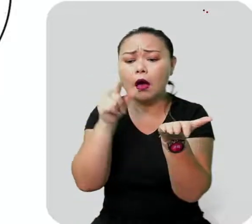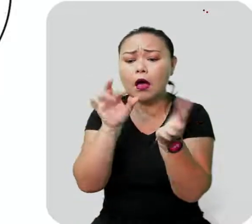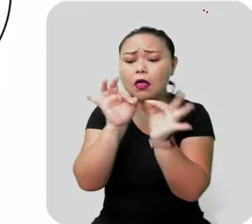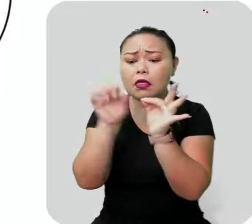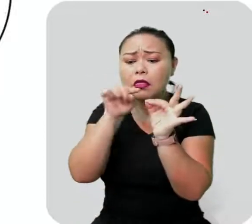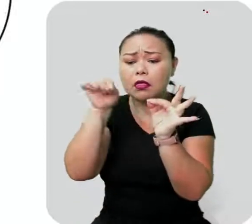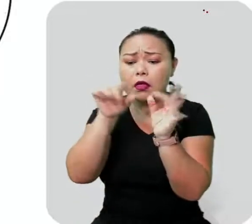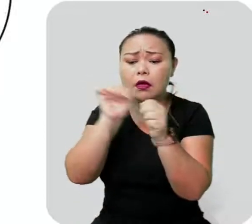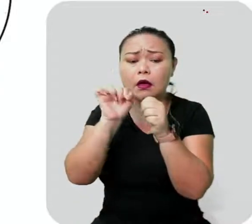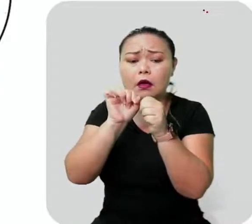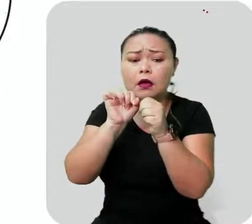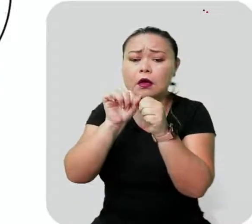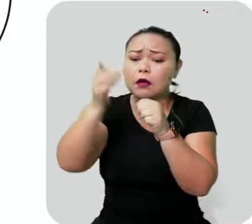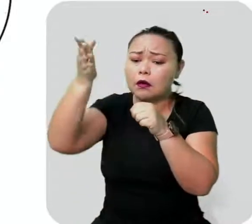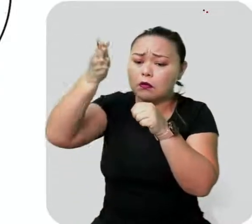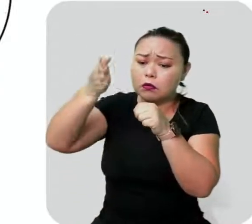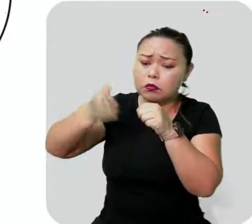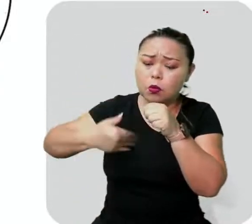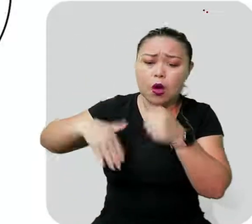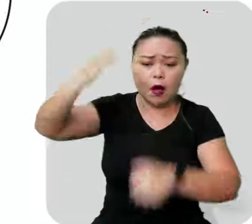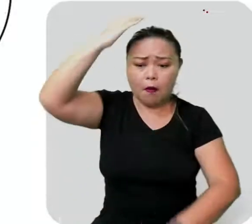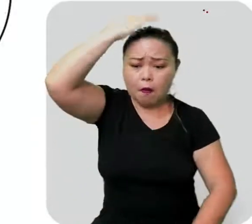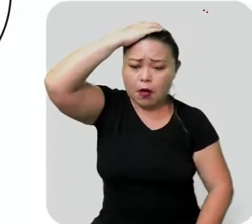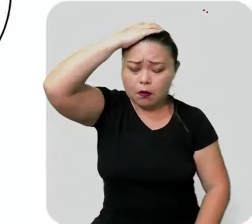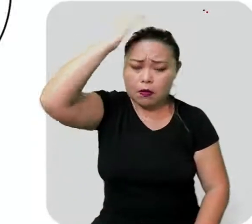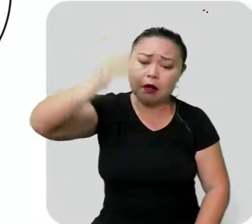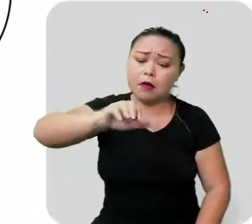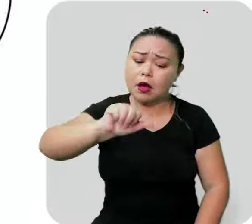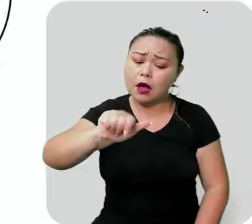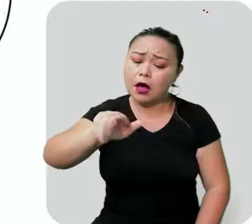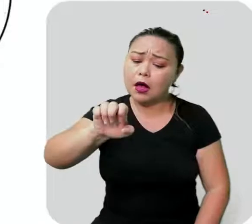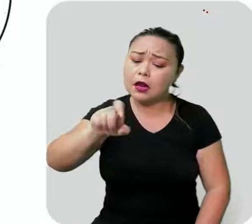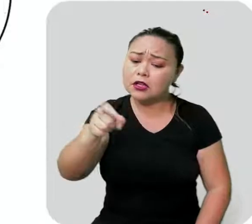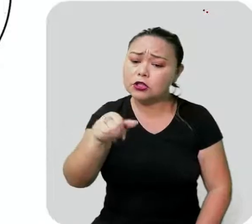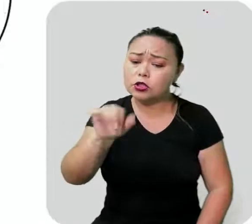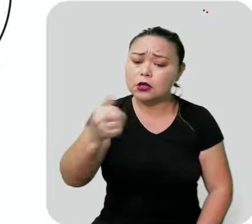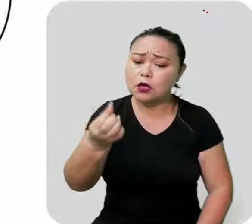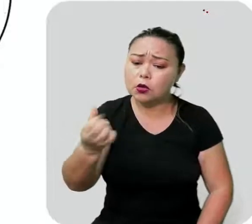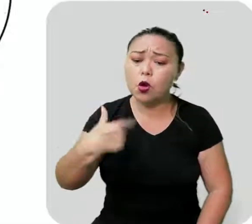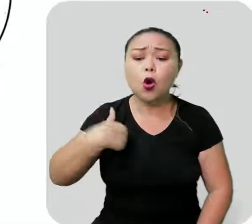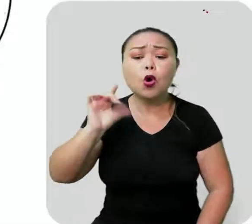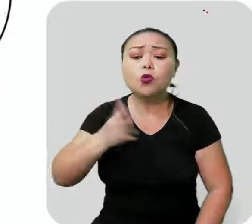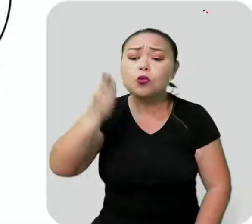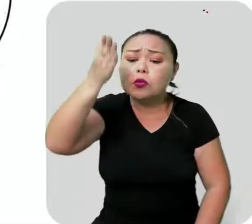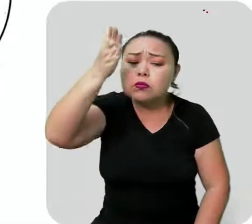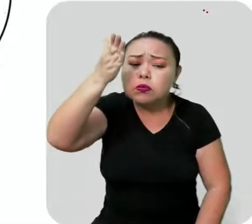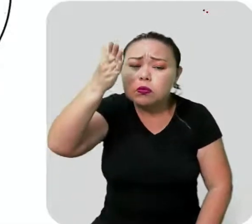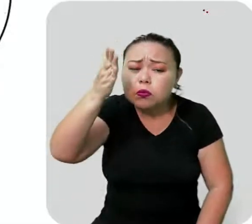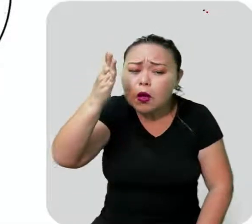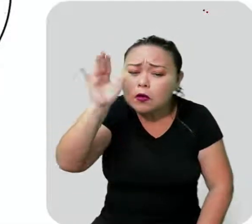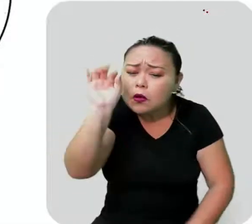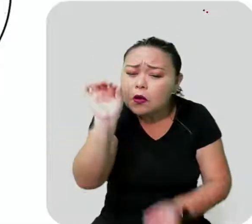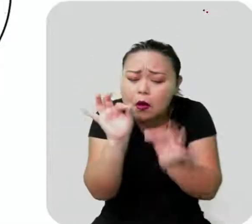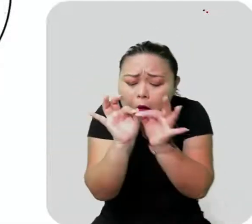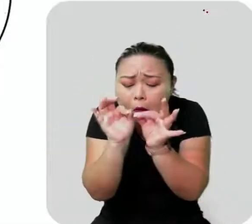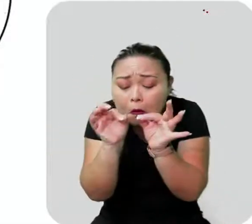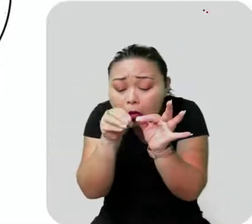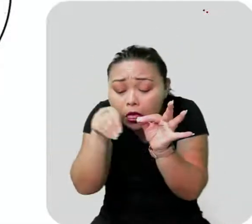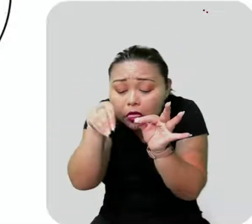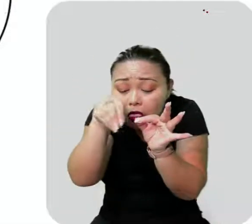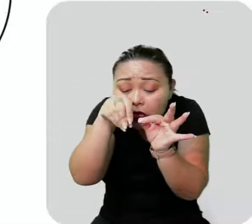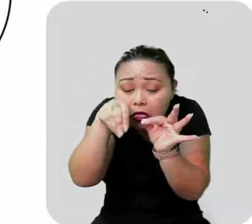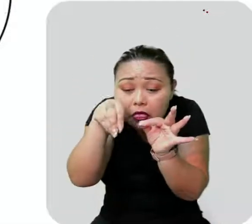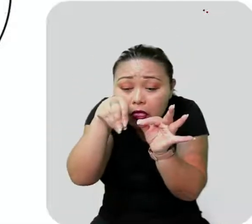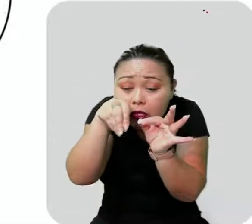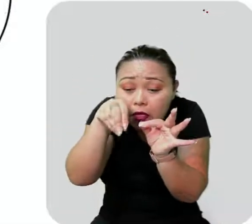princípio a linha estipulada pelo Papa Alexandre certo Seria somente essa pequena faixa de terra